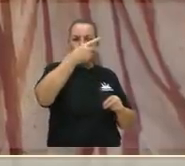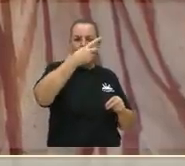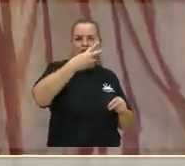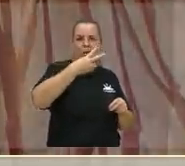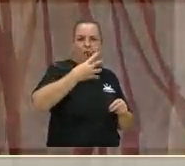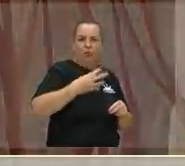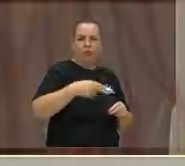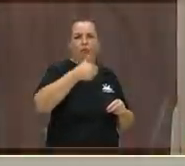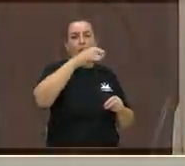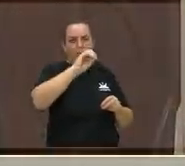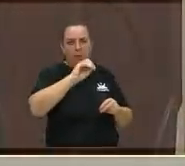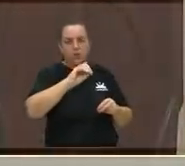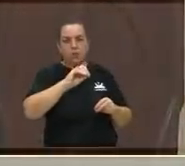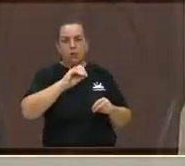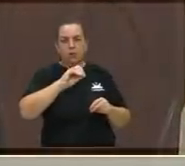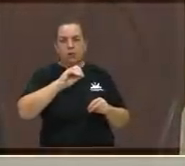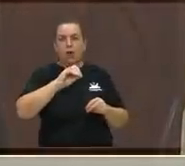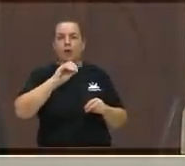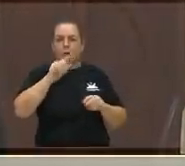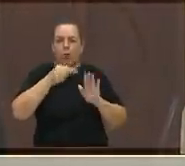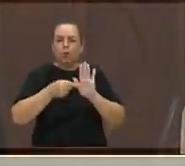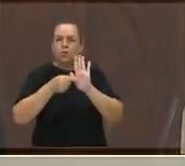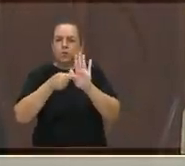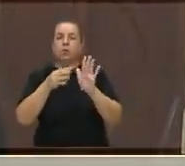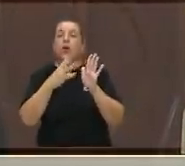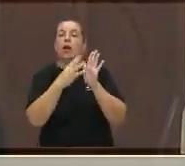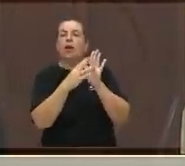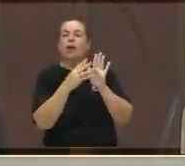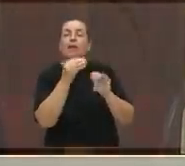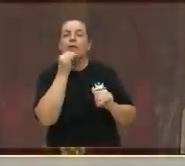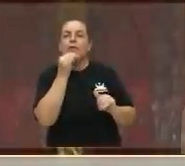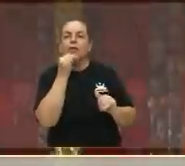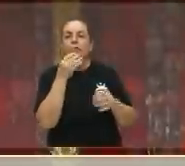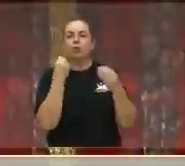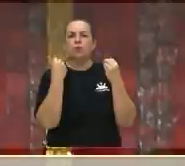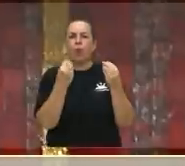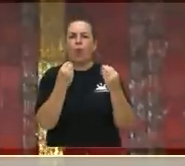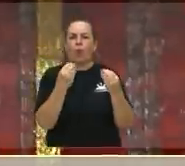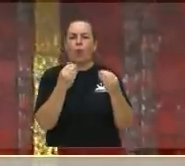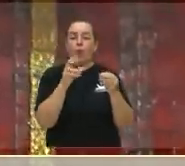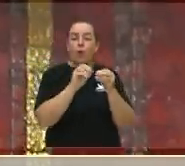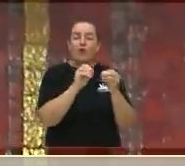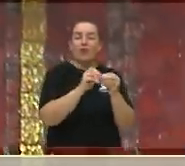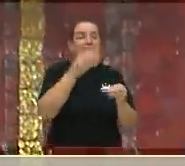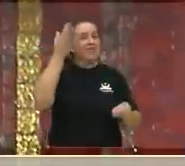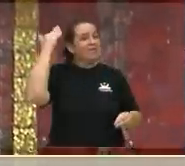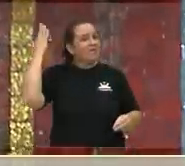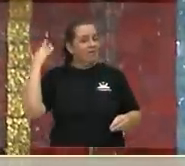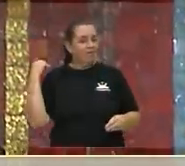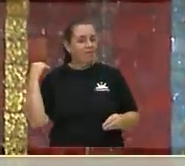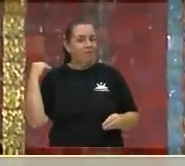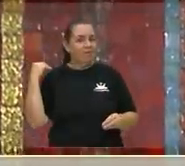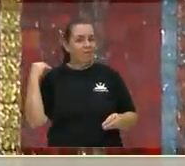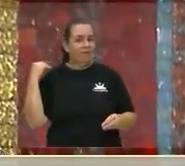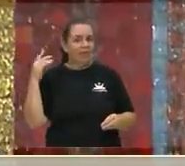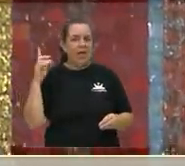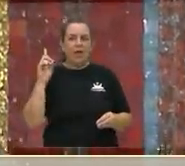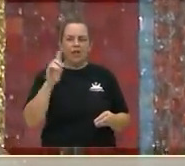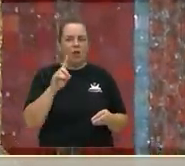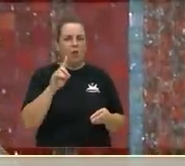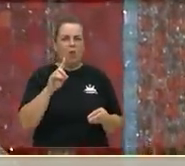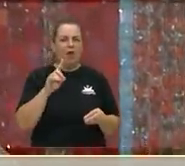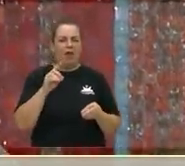posso ser teu perdão eu levantar testemunho é